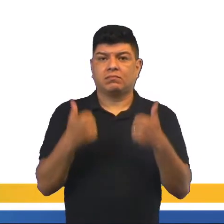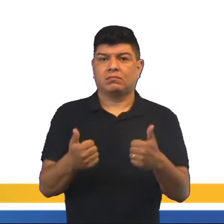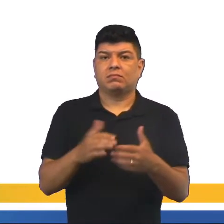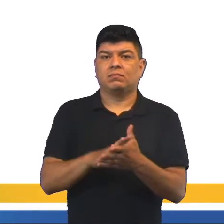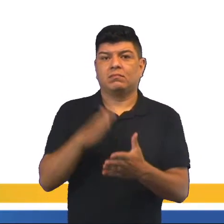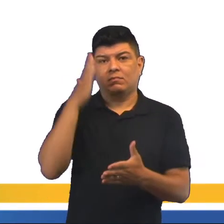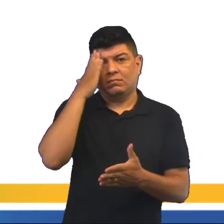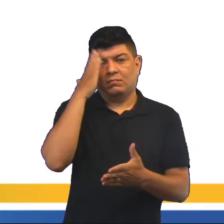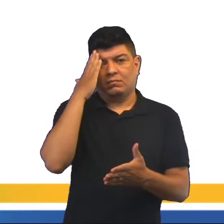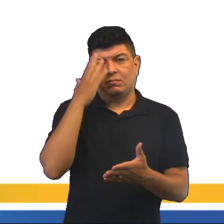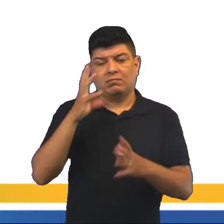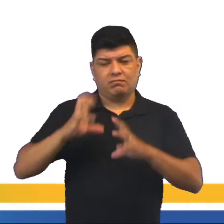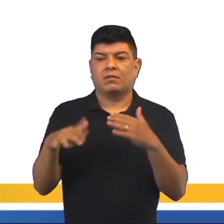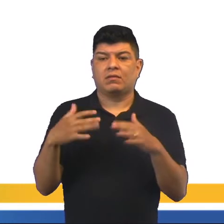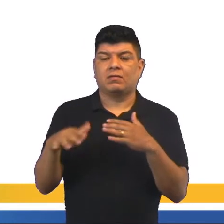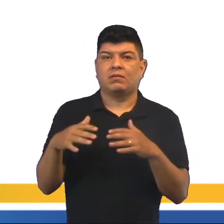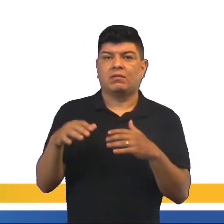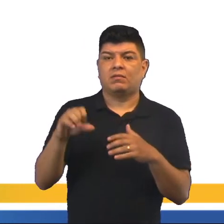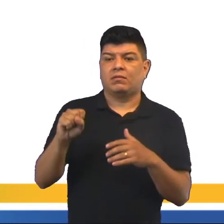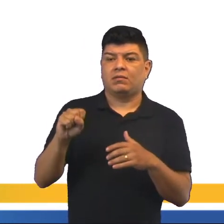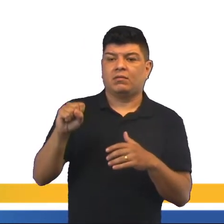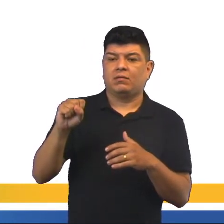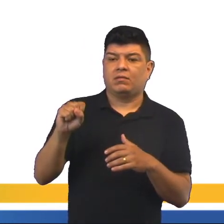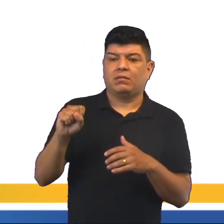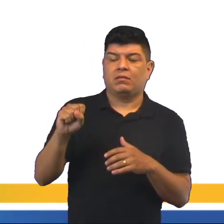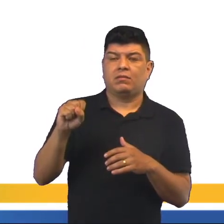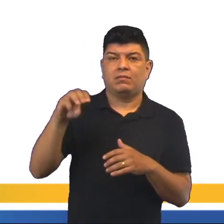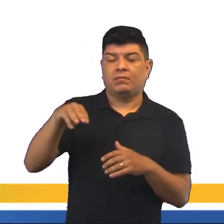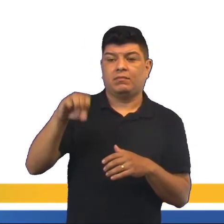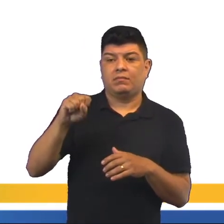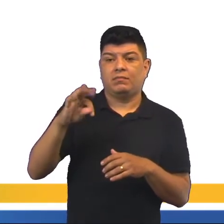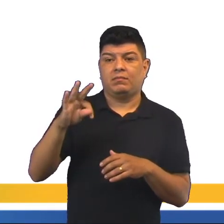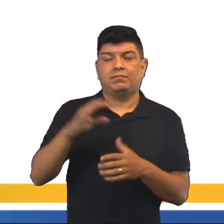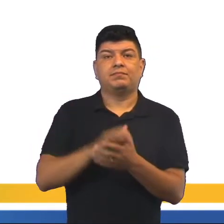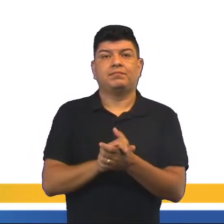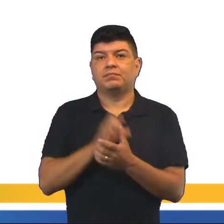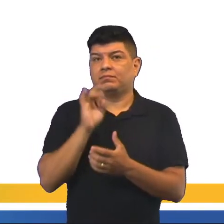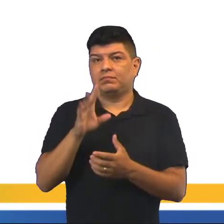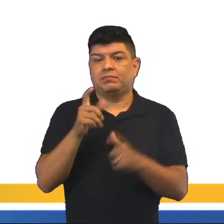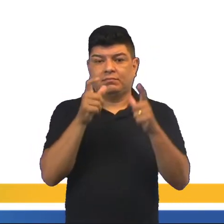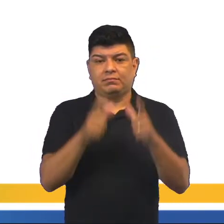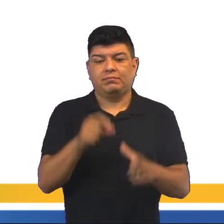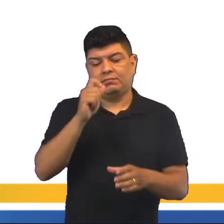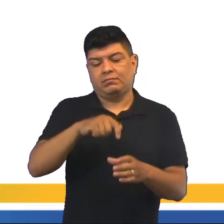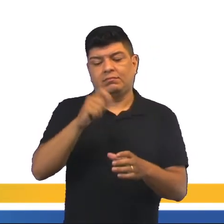urbanização também, ok? E nós temos também, diante desse cenário de concentração